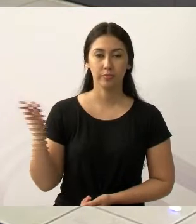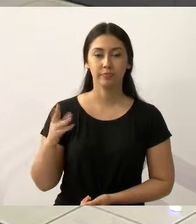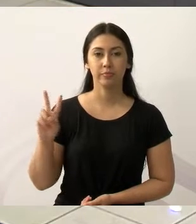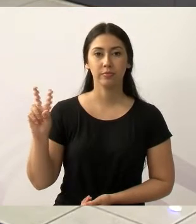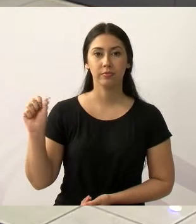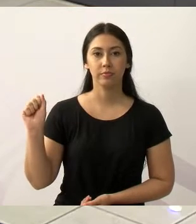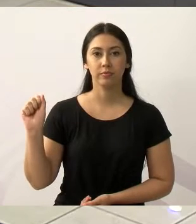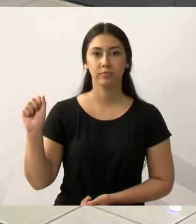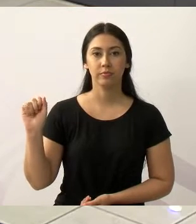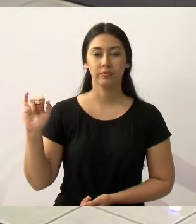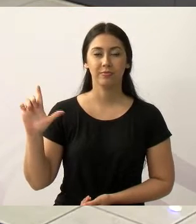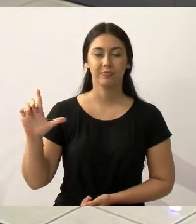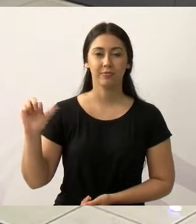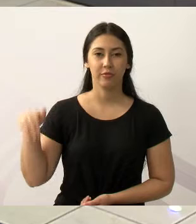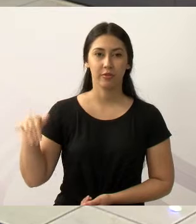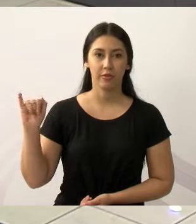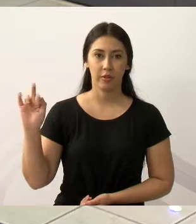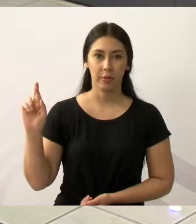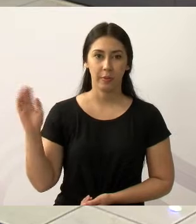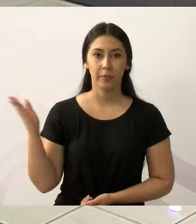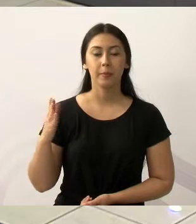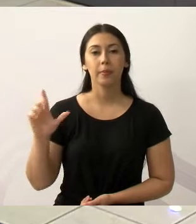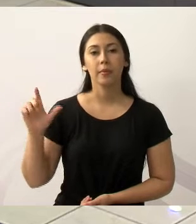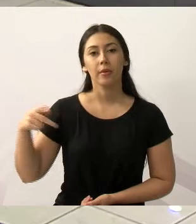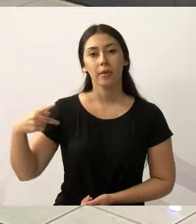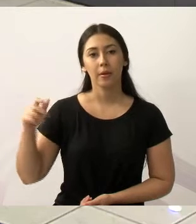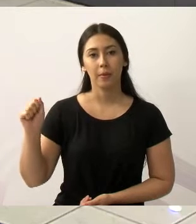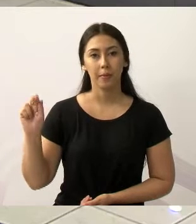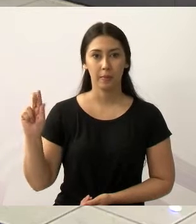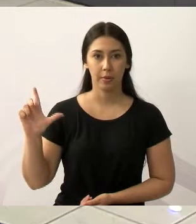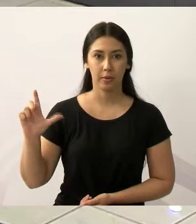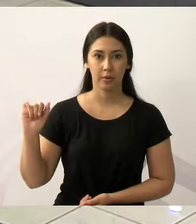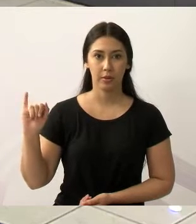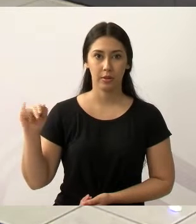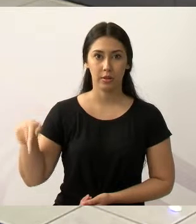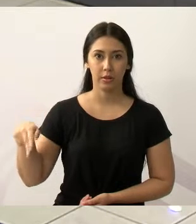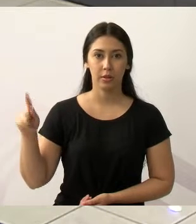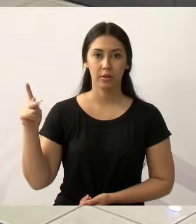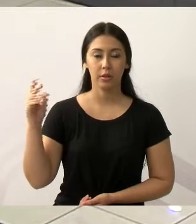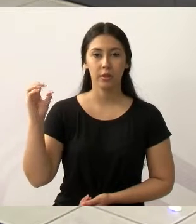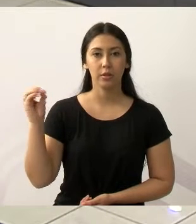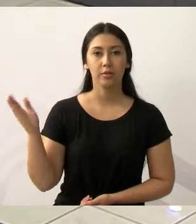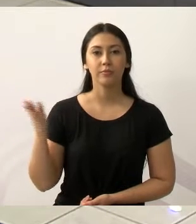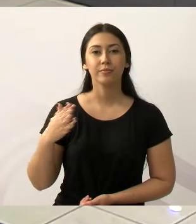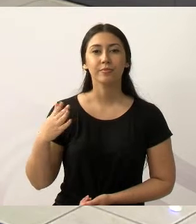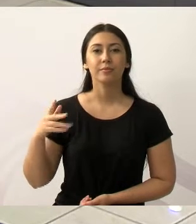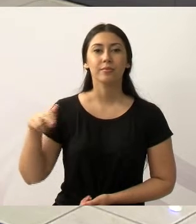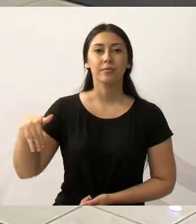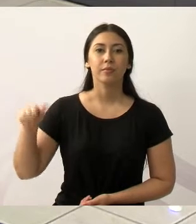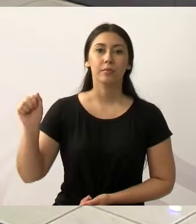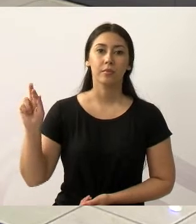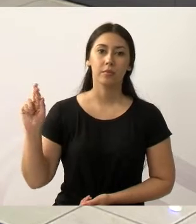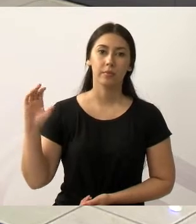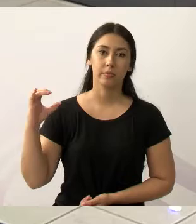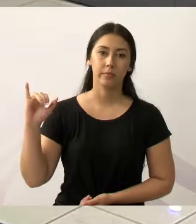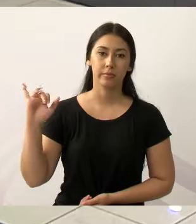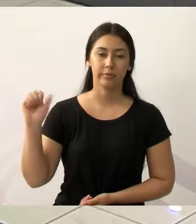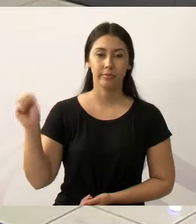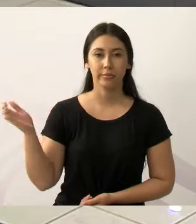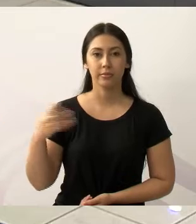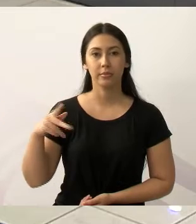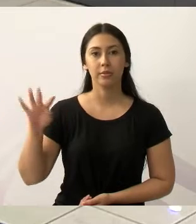meia-lua paulinho dos condutores dra márcia santos fernanda ótica